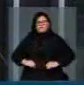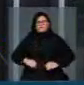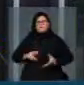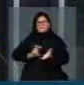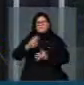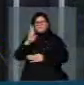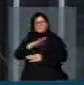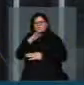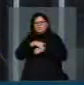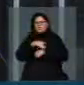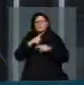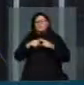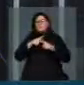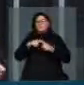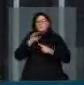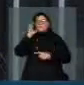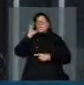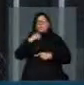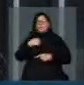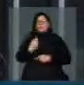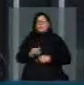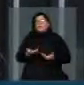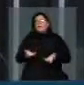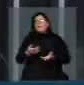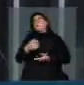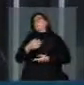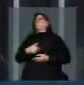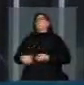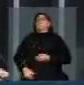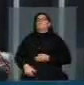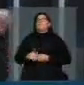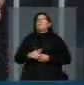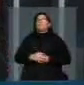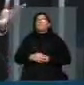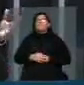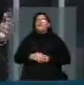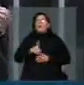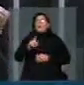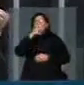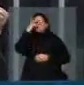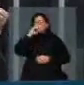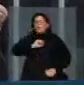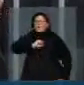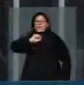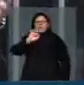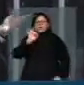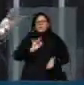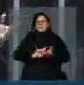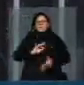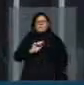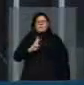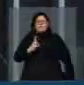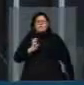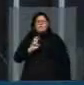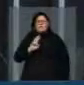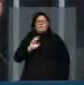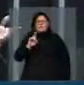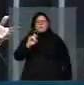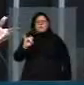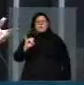de noite, com a omissão mesmo dos poderes como um todo. Esses heróis, esses voluntários que estão